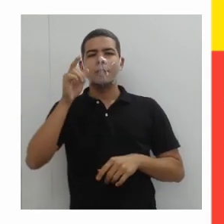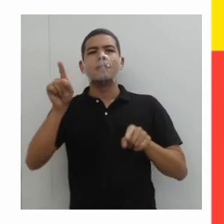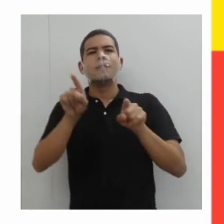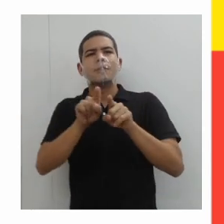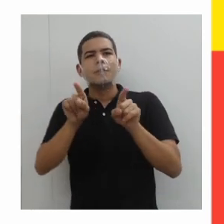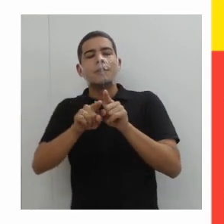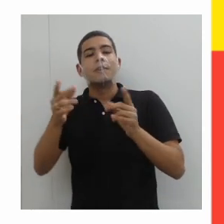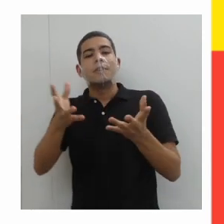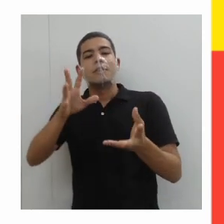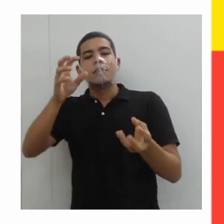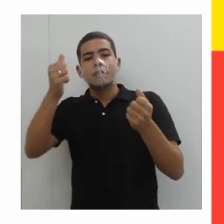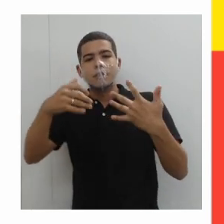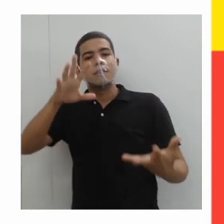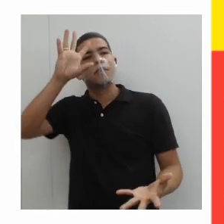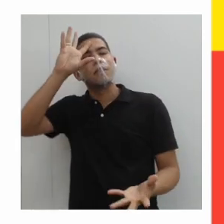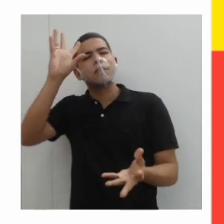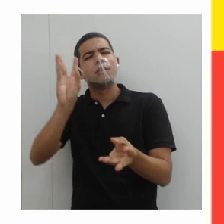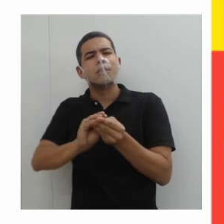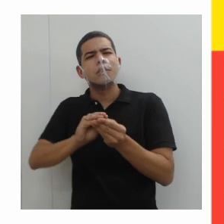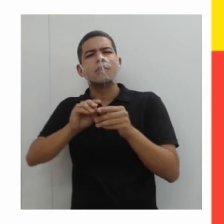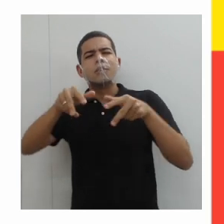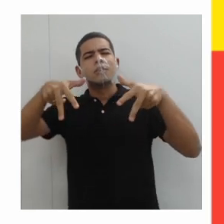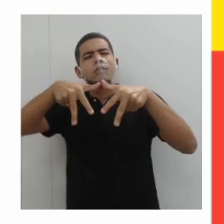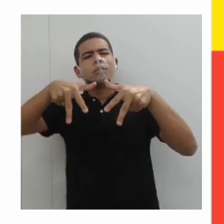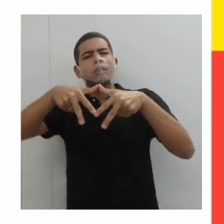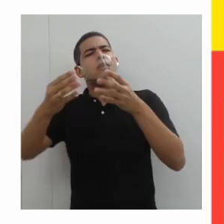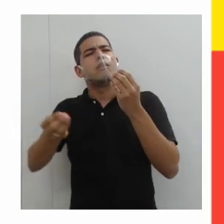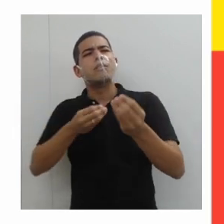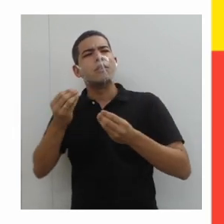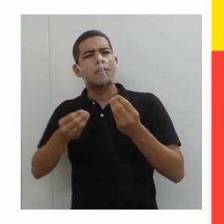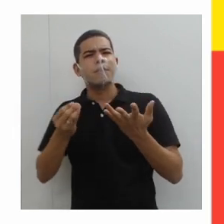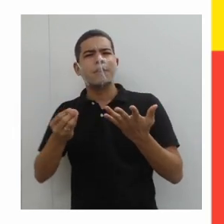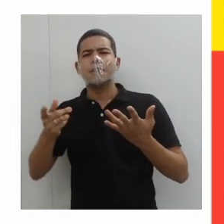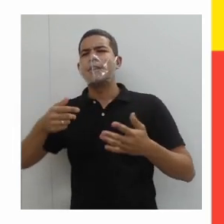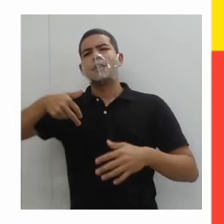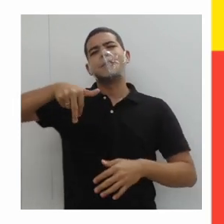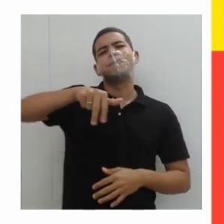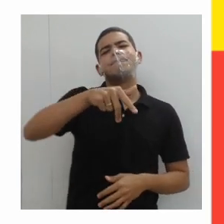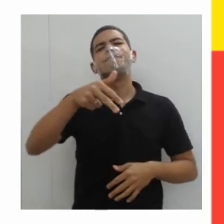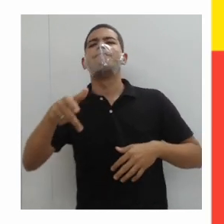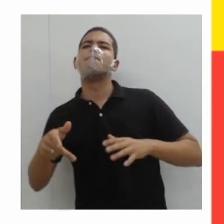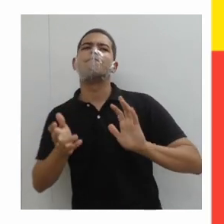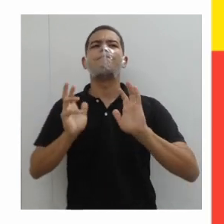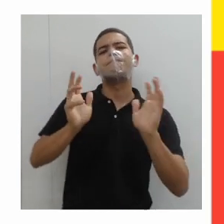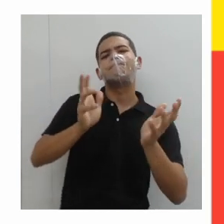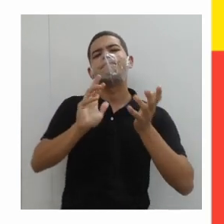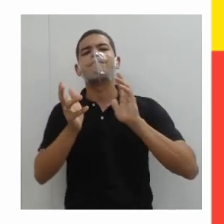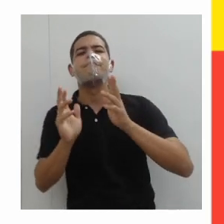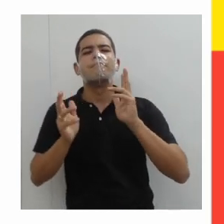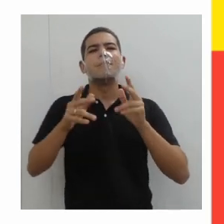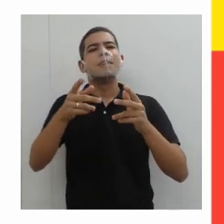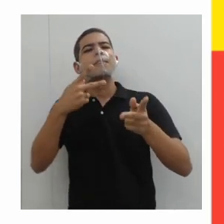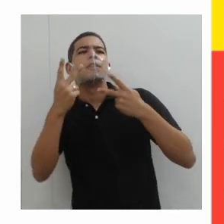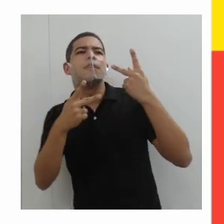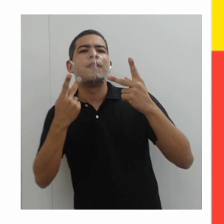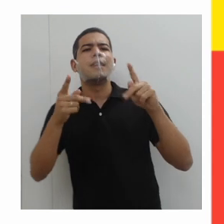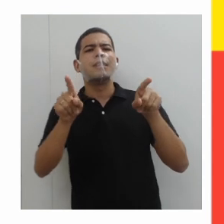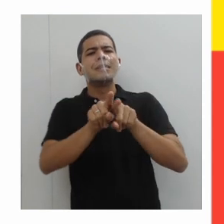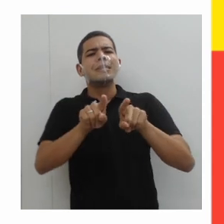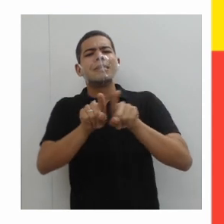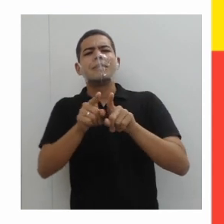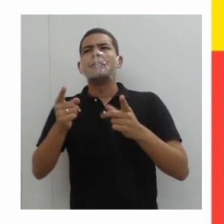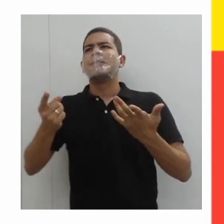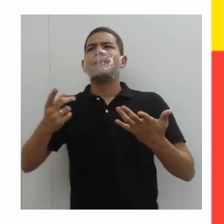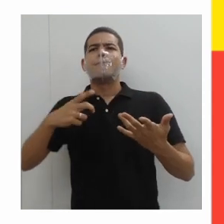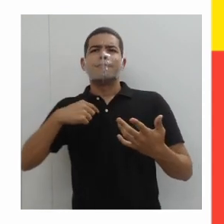E a gente vai falar sobre papel de gênero, né? O papel de gênero é o modo de andar, de gesticular, de falar e a preferência por